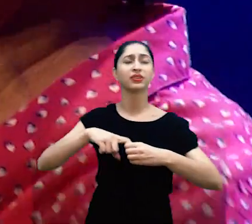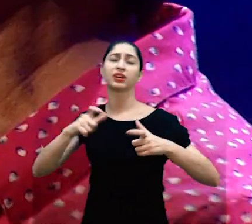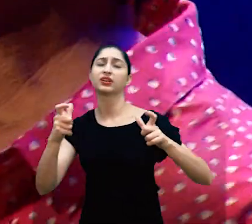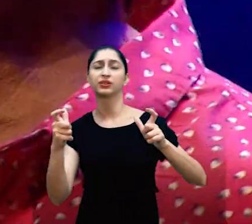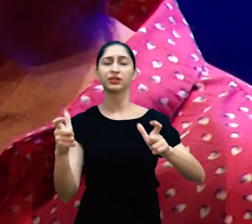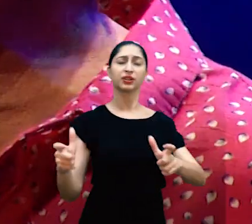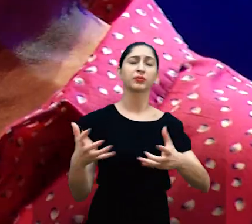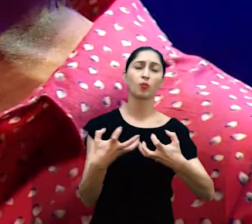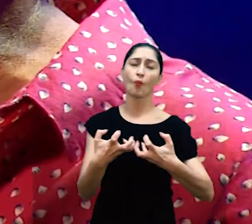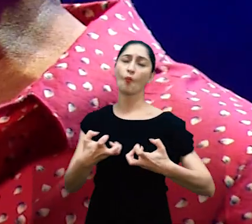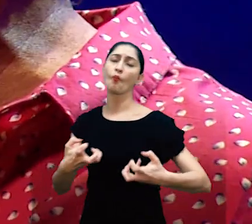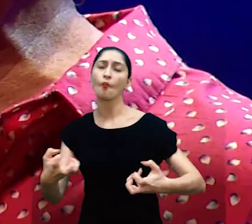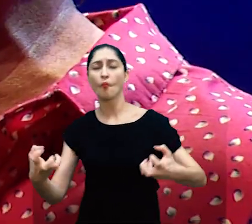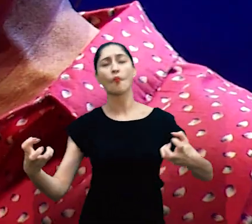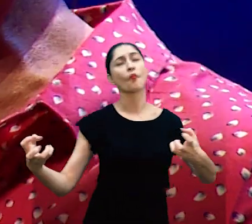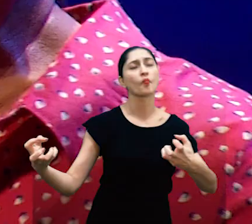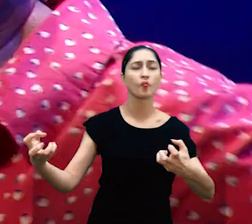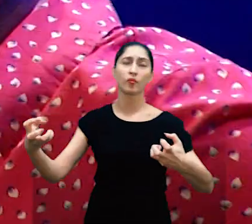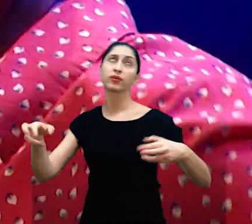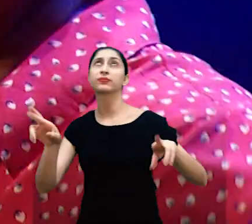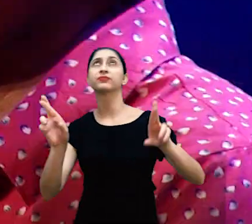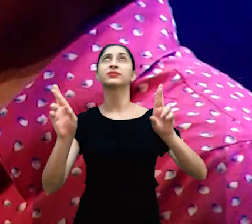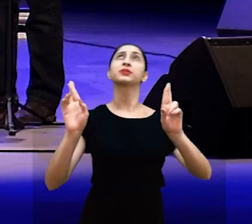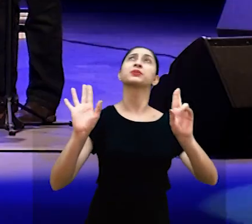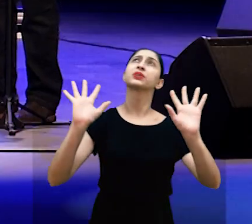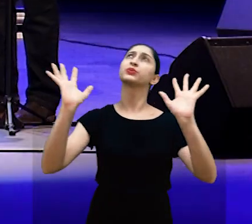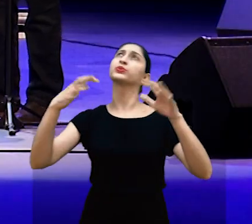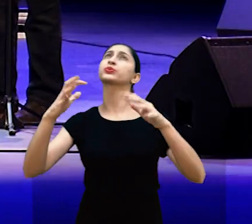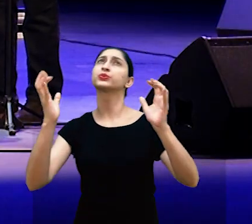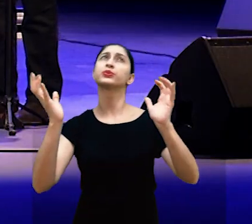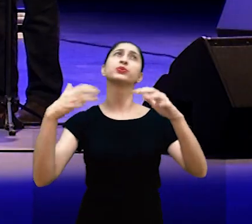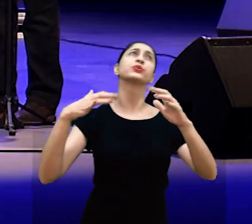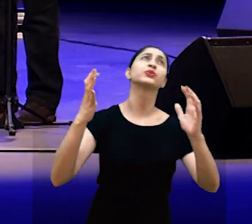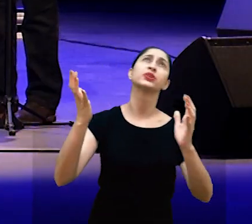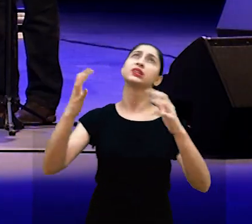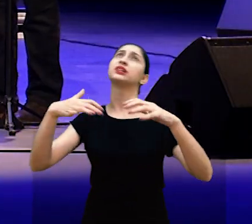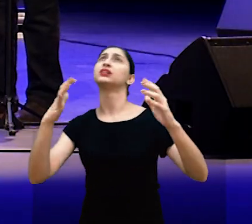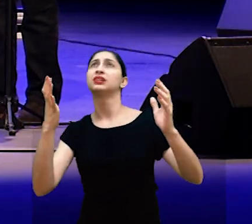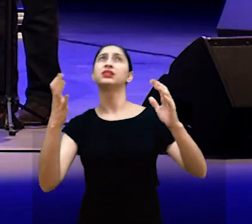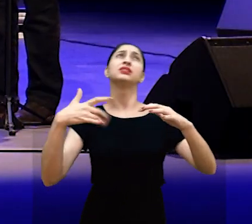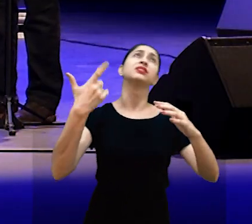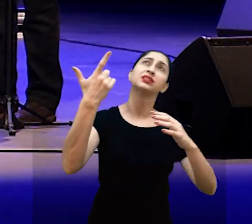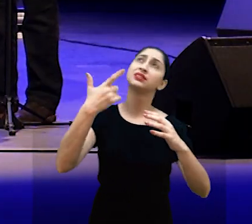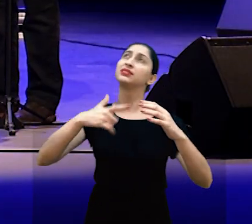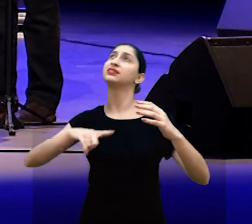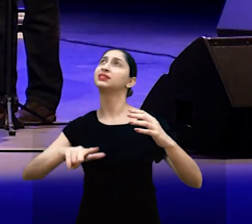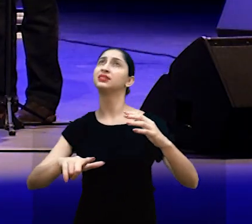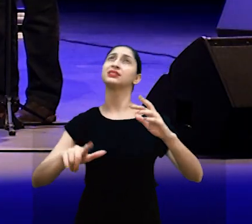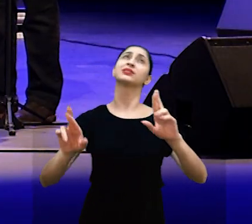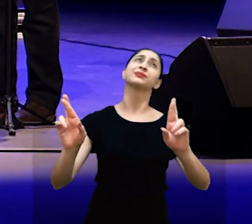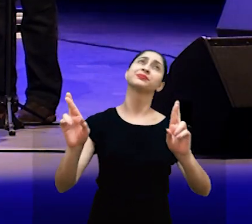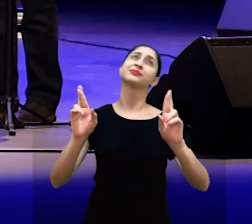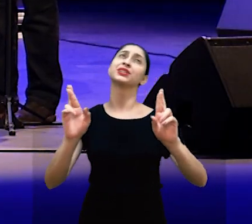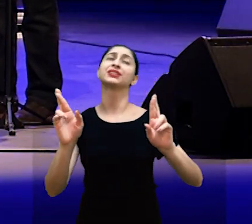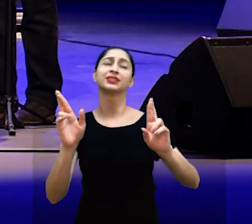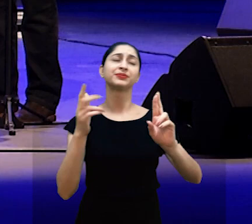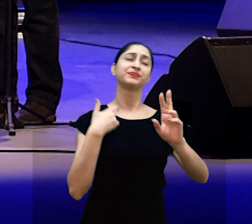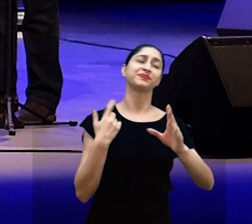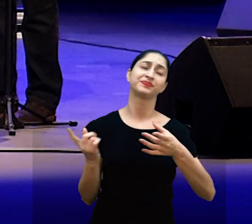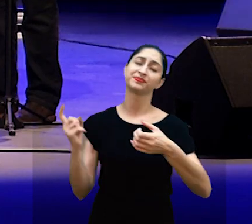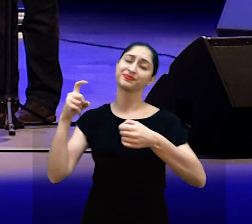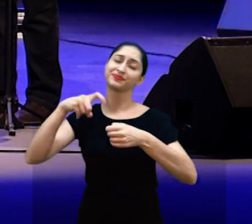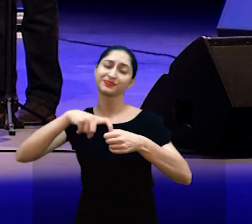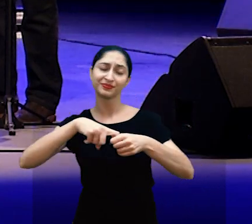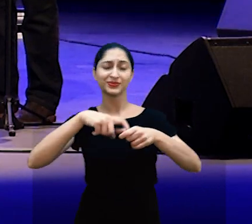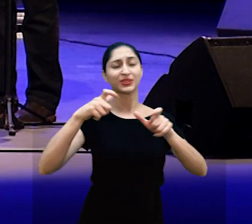voltar pro meu sertão. Espero a chuva cair de novo pra